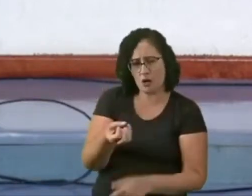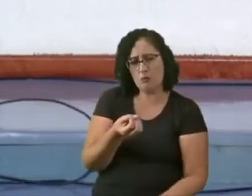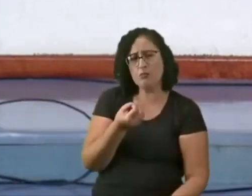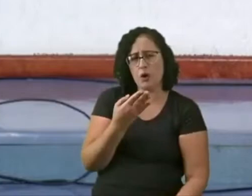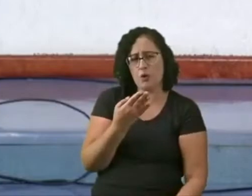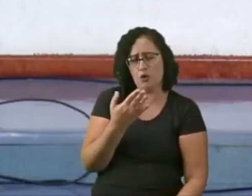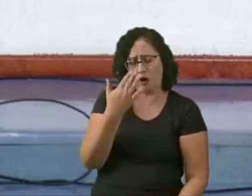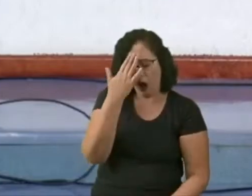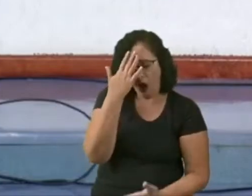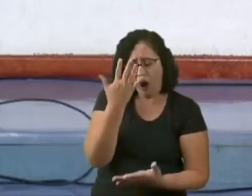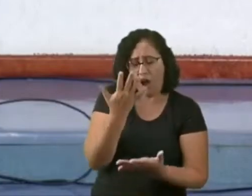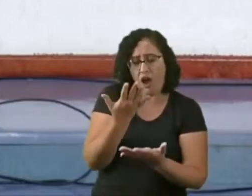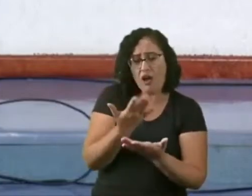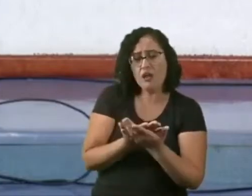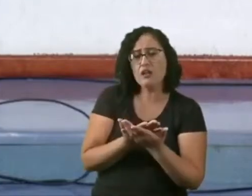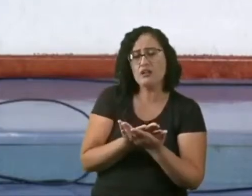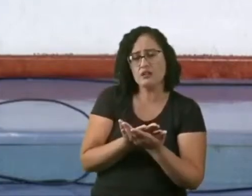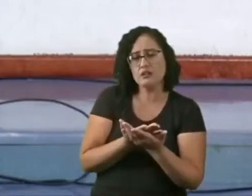acreditavam que Jesus